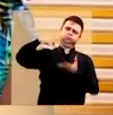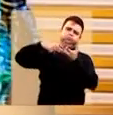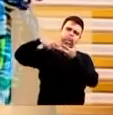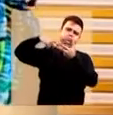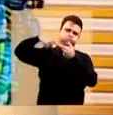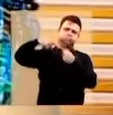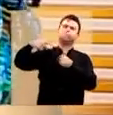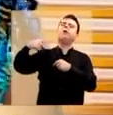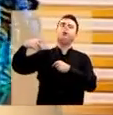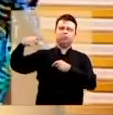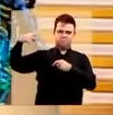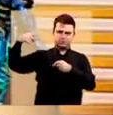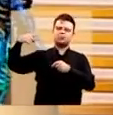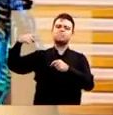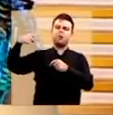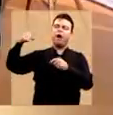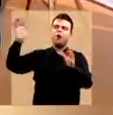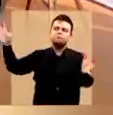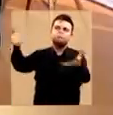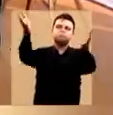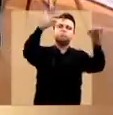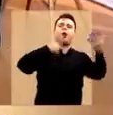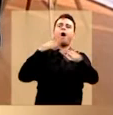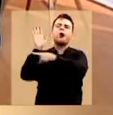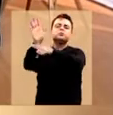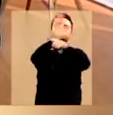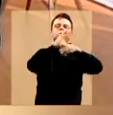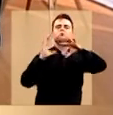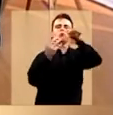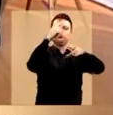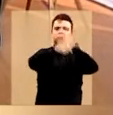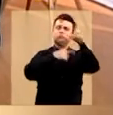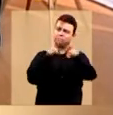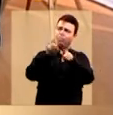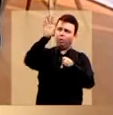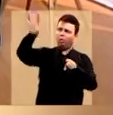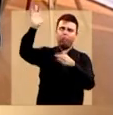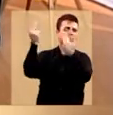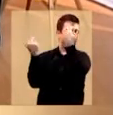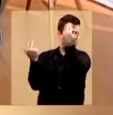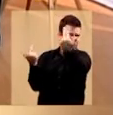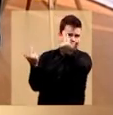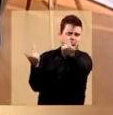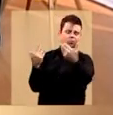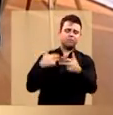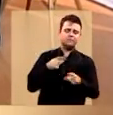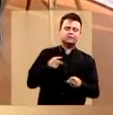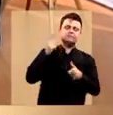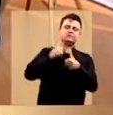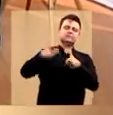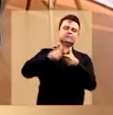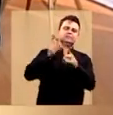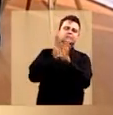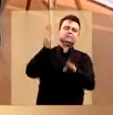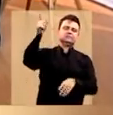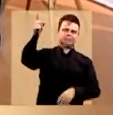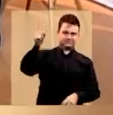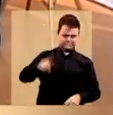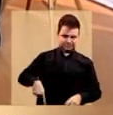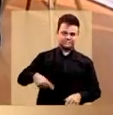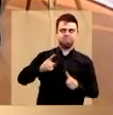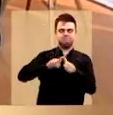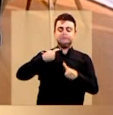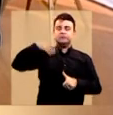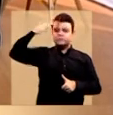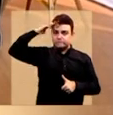quanto os europeus contribuíram para o país. Então, é aí que está a raiz de todos os nossos males e problemas. A gente precisa entender. Mas, para entender